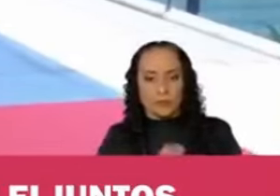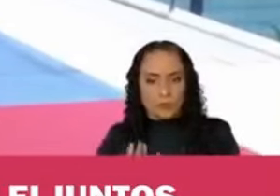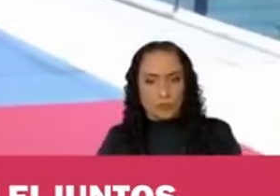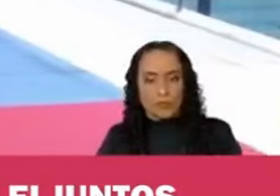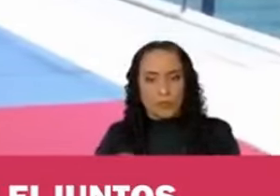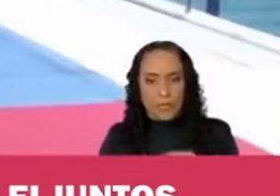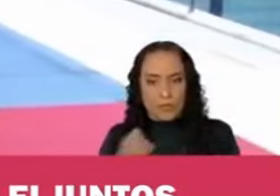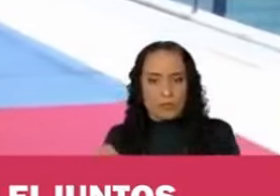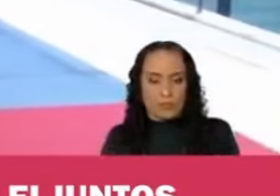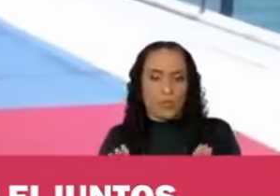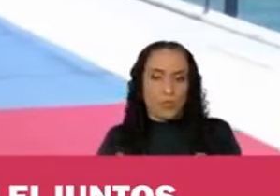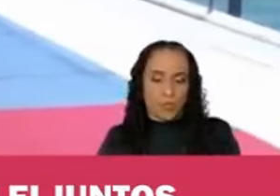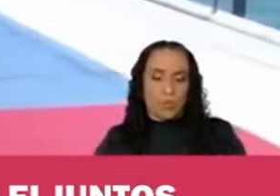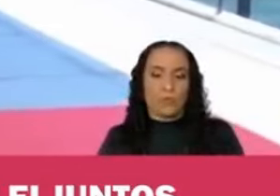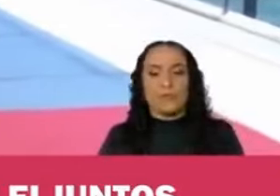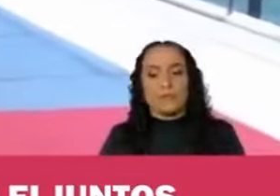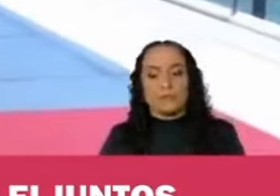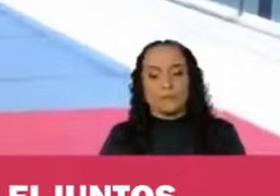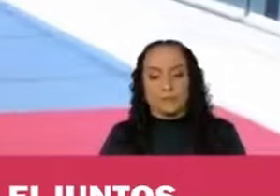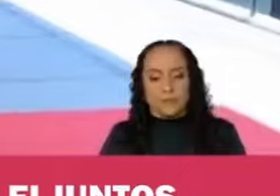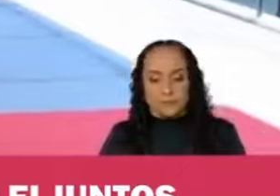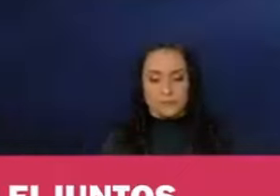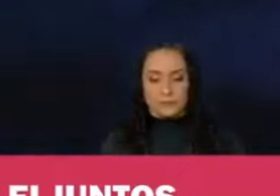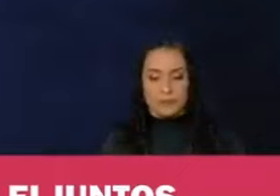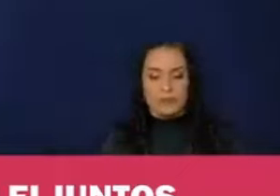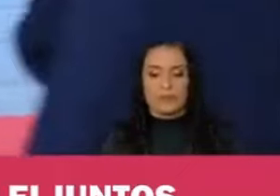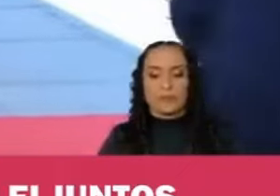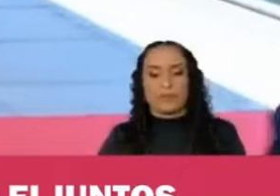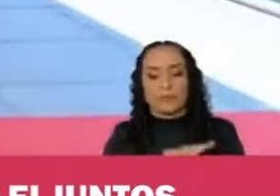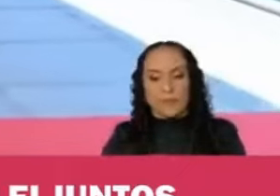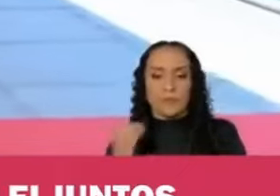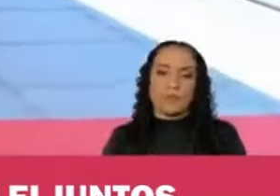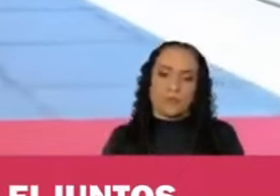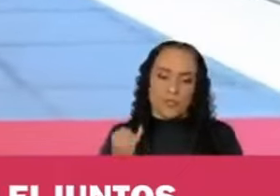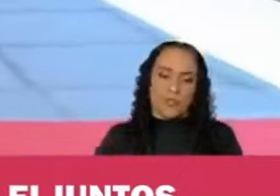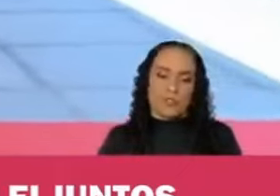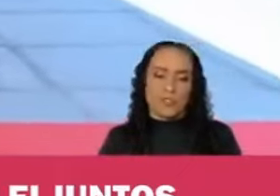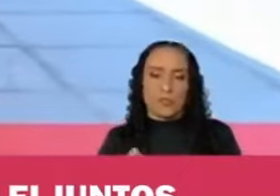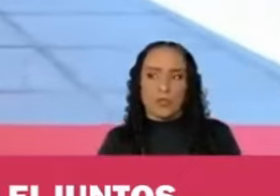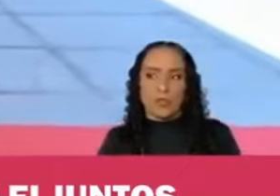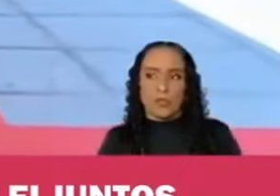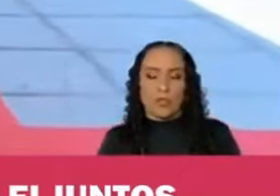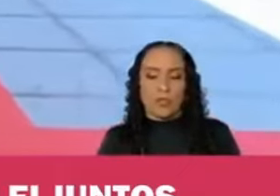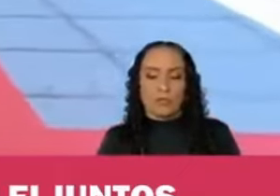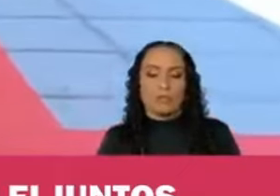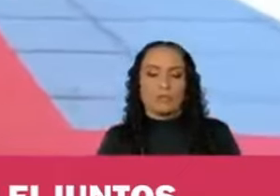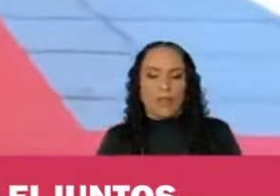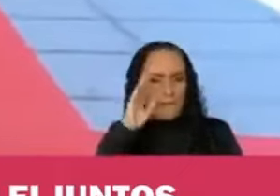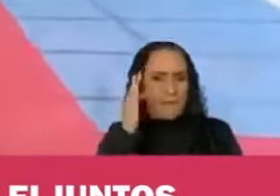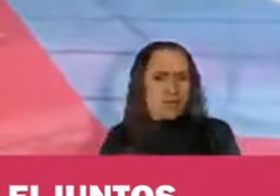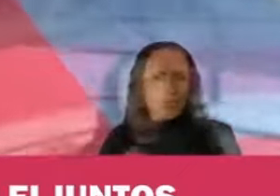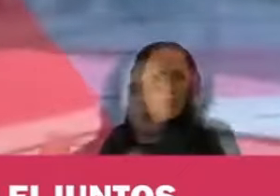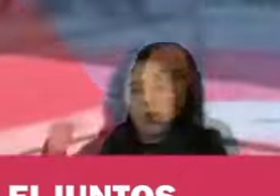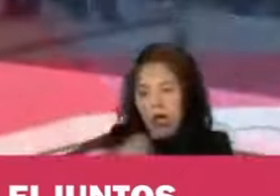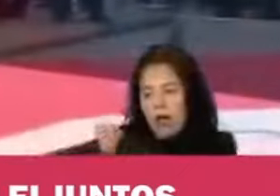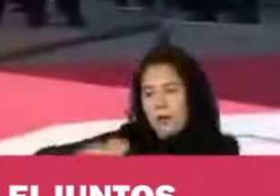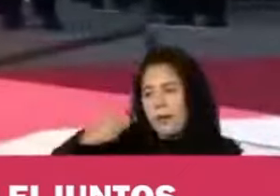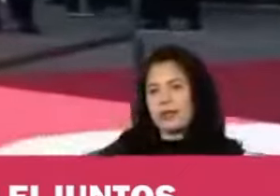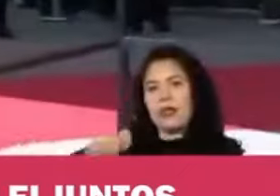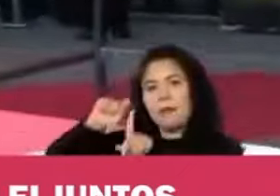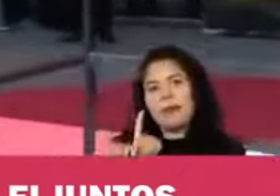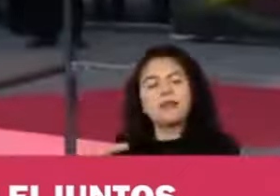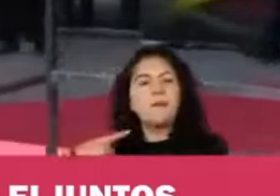Todo duro, do alemão, né? Mesmo o alemão tem ali